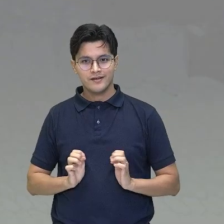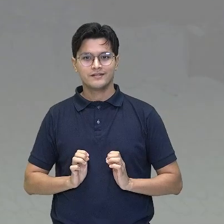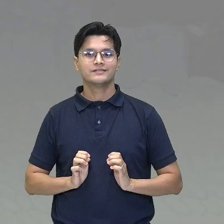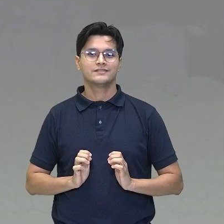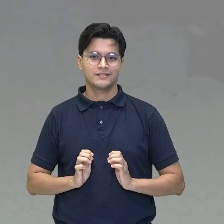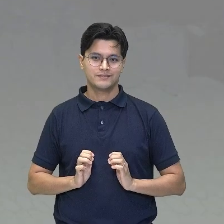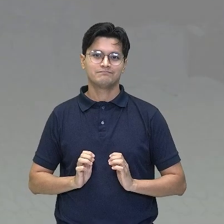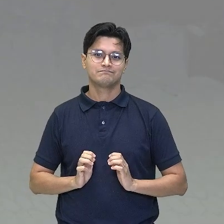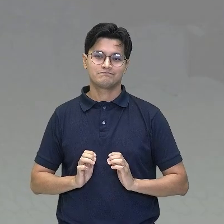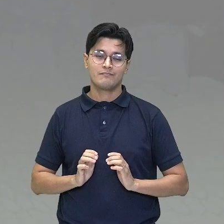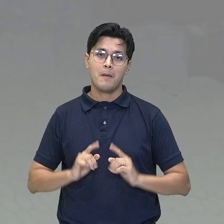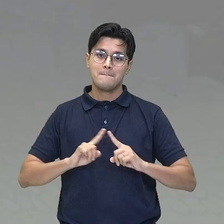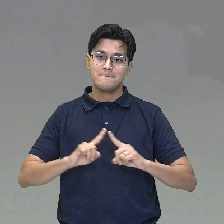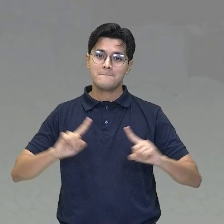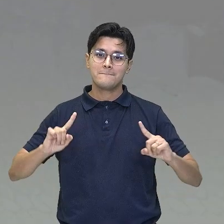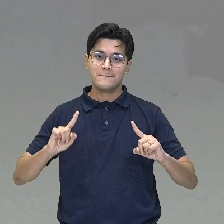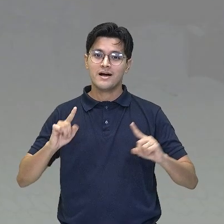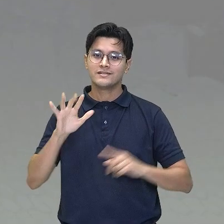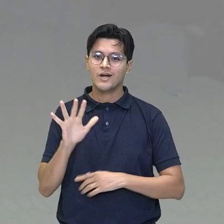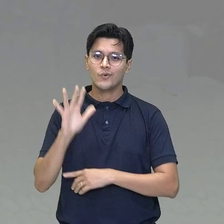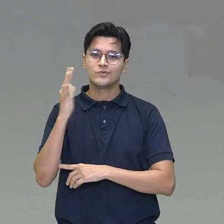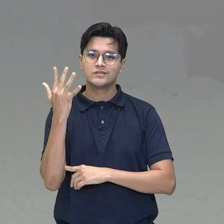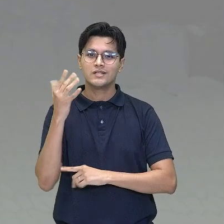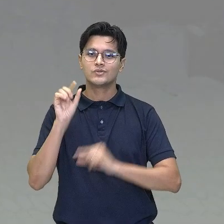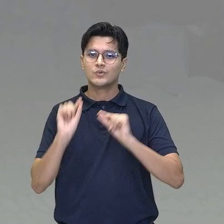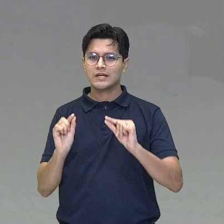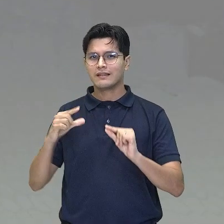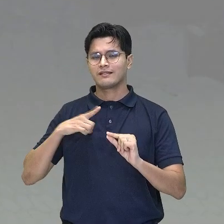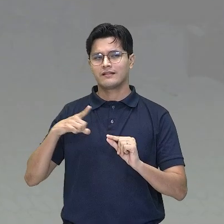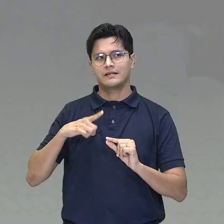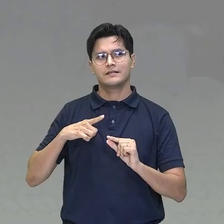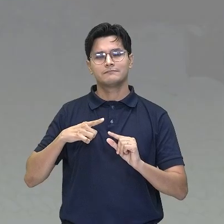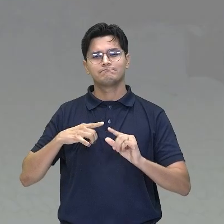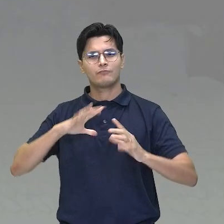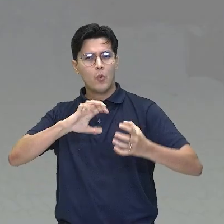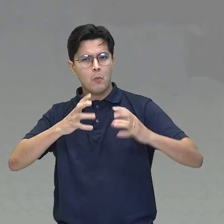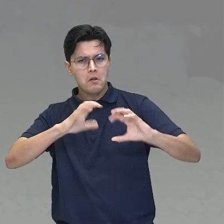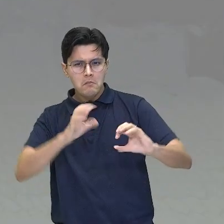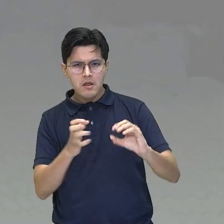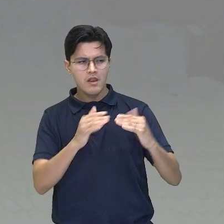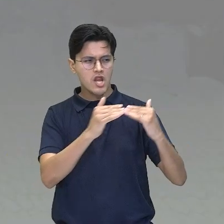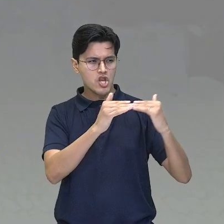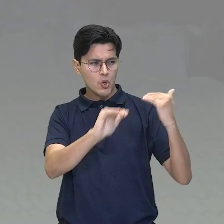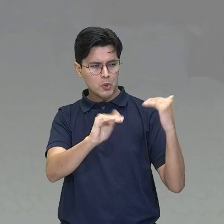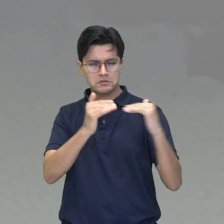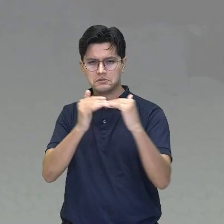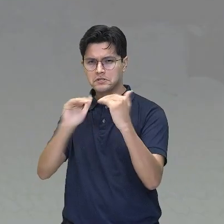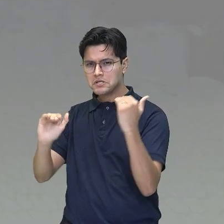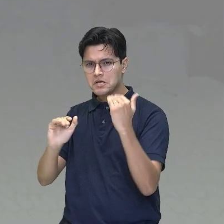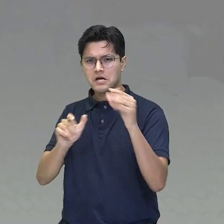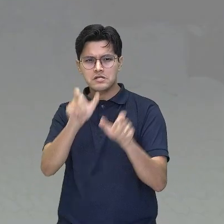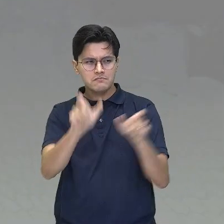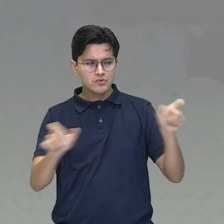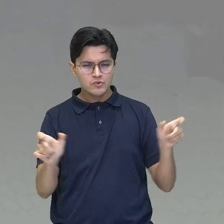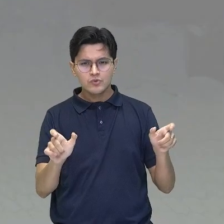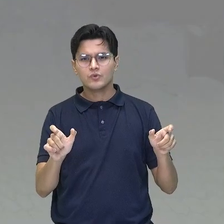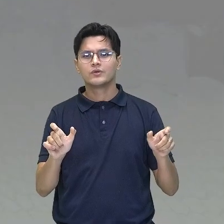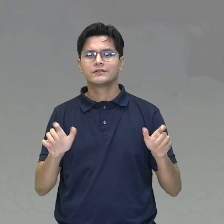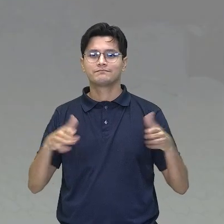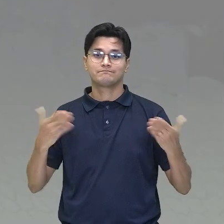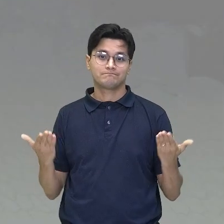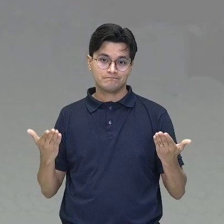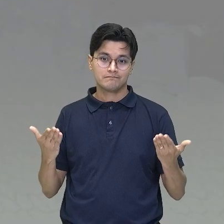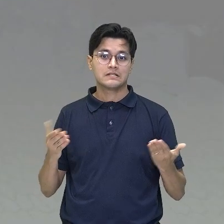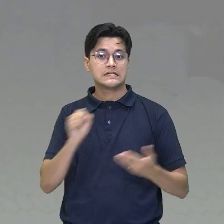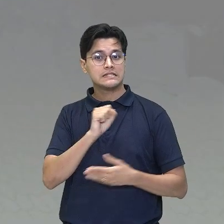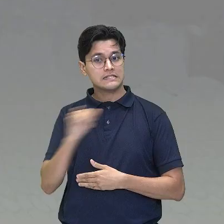ética, algumas vezes nós passamos por conflitos na nossa família, na nossa vizinhança, no nosso local de trabalho, você imagina